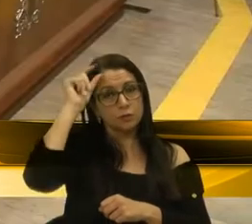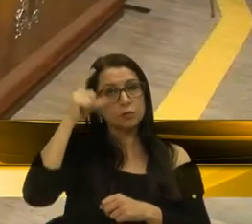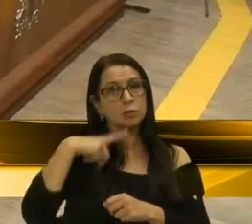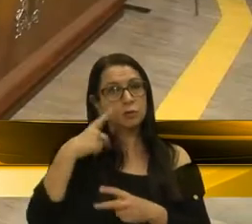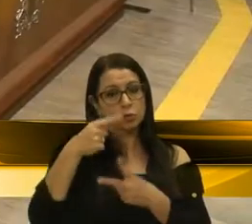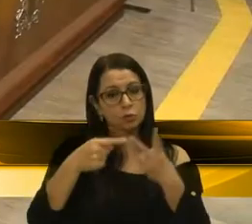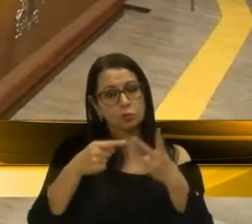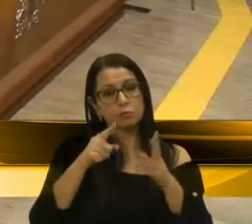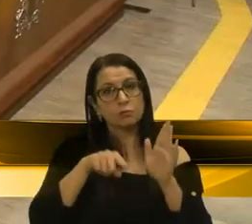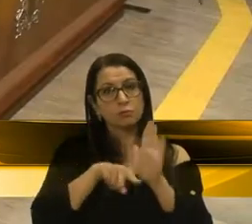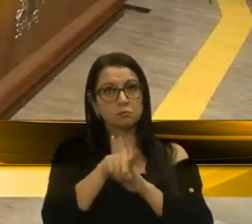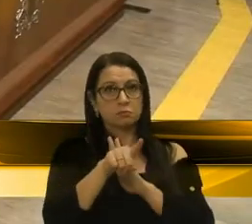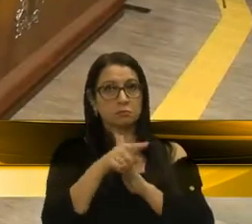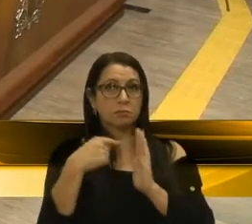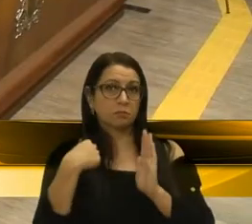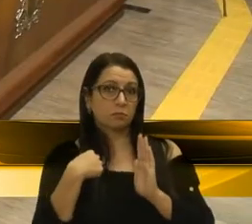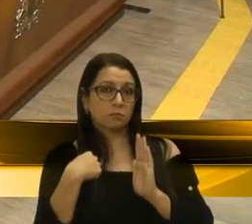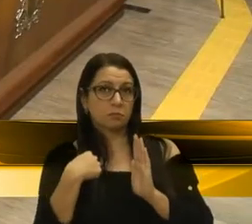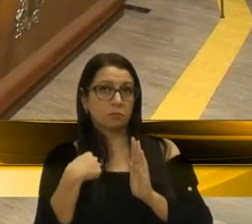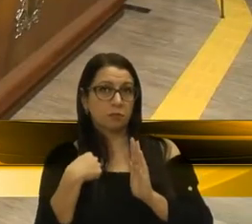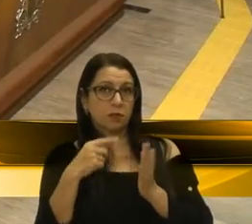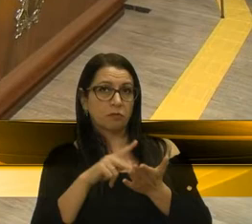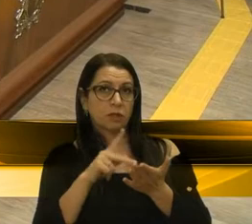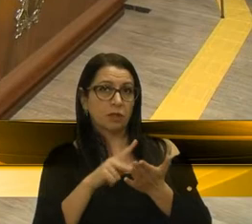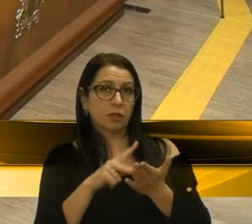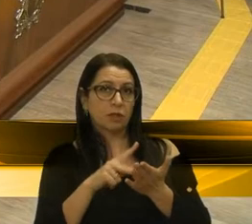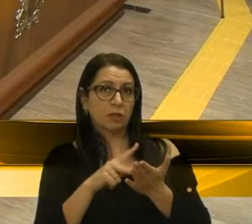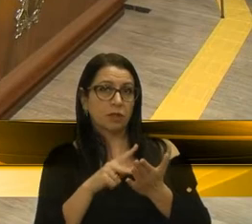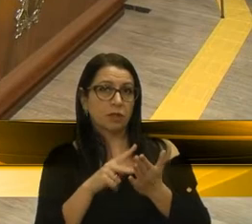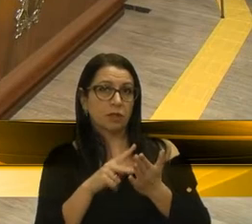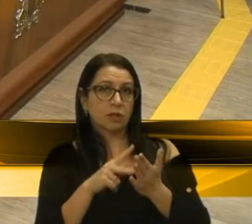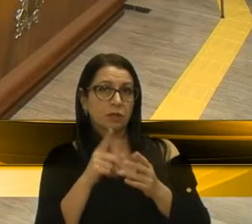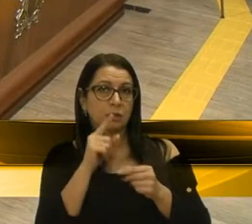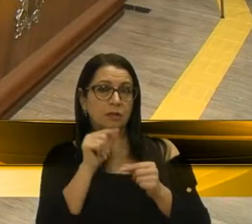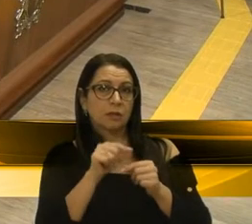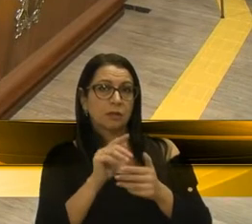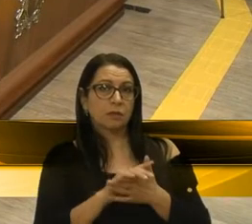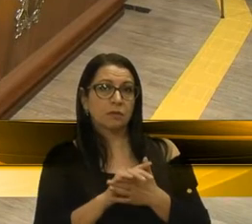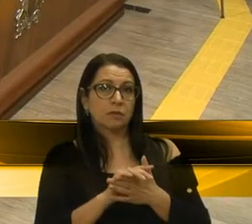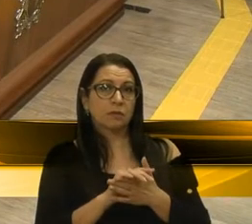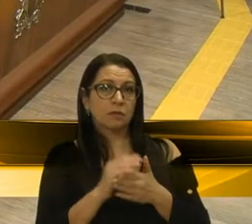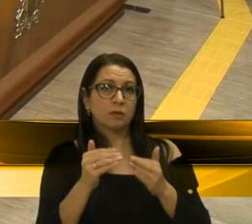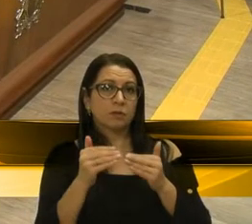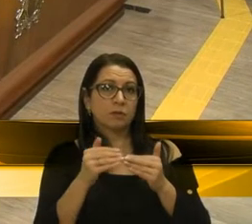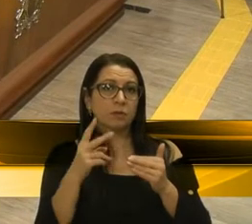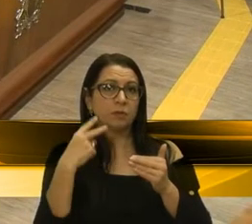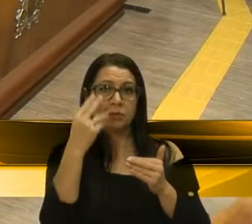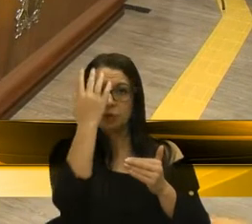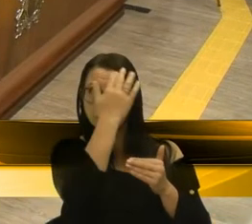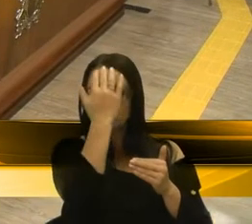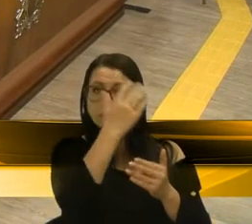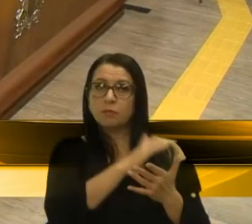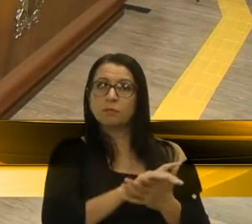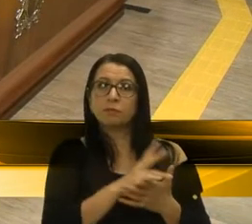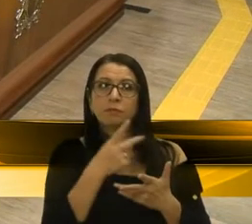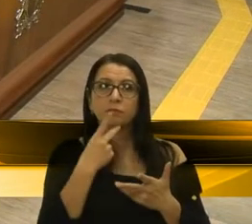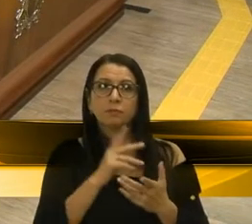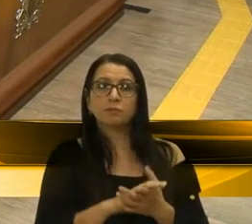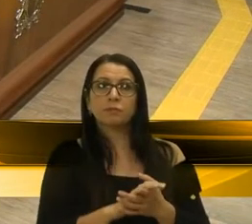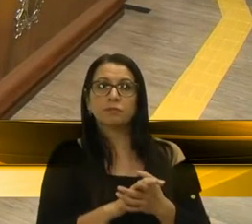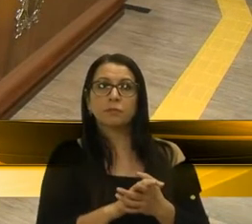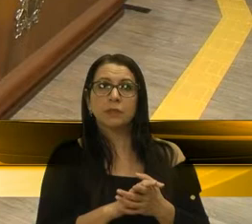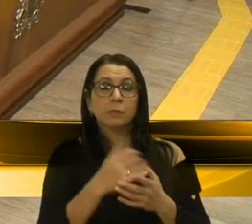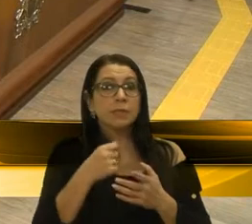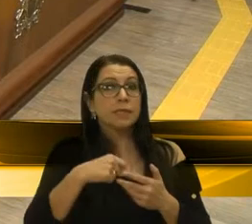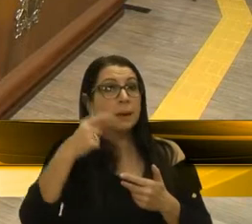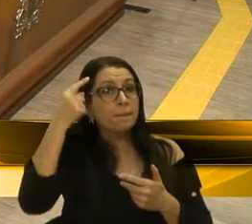duas perguntas. Uma, na verdade, uma colocação alinhada ao que o vereador Adiló colocou, que a gente deve